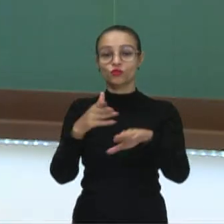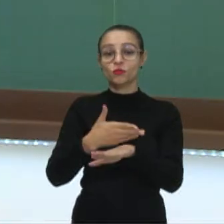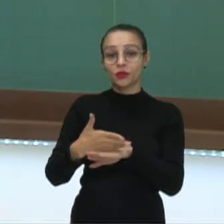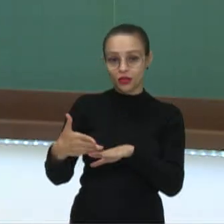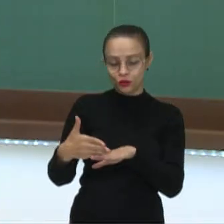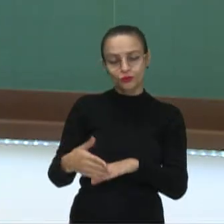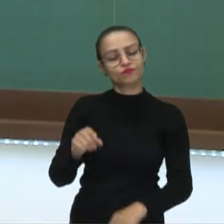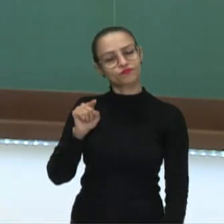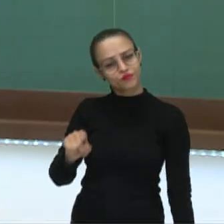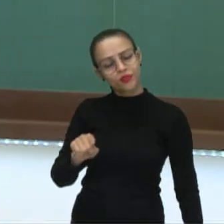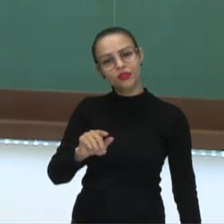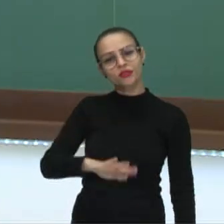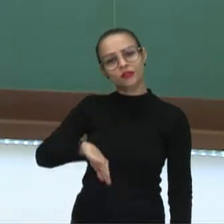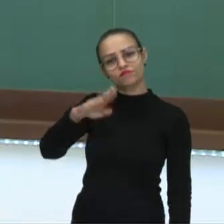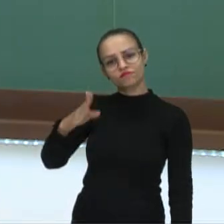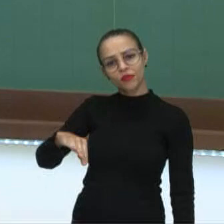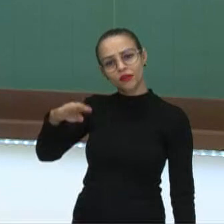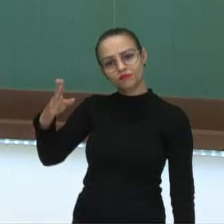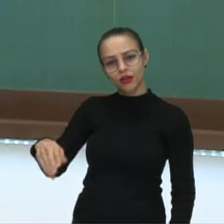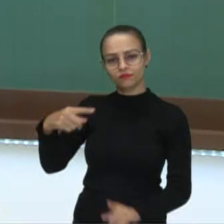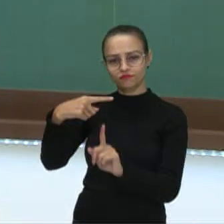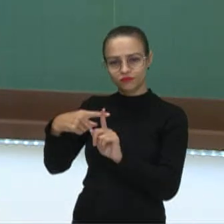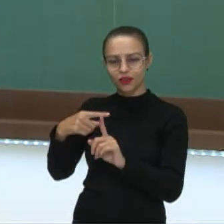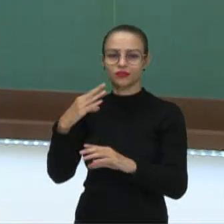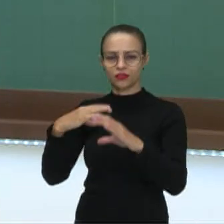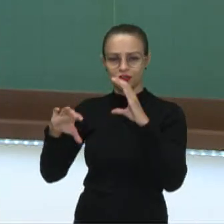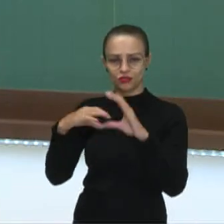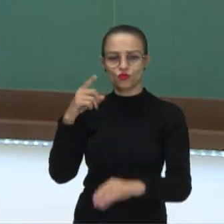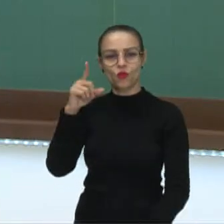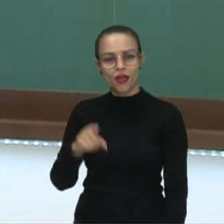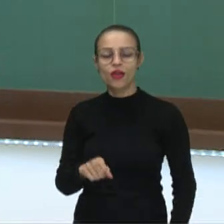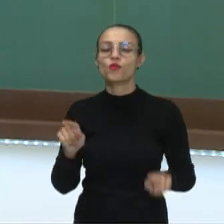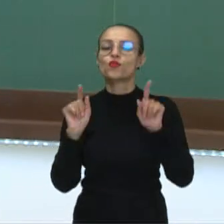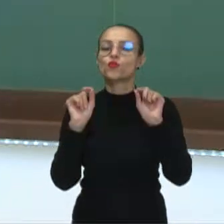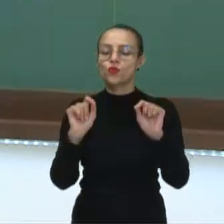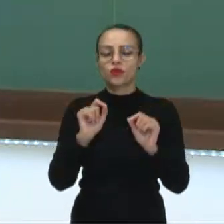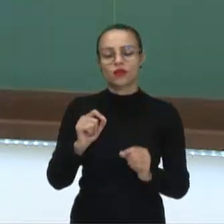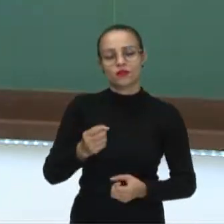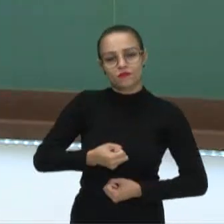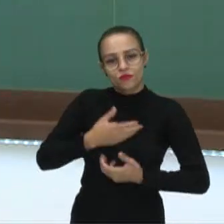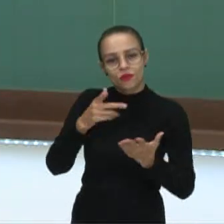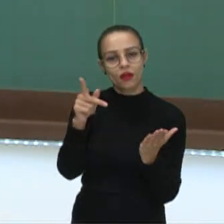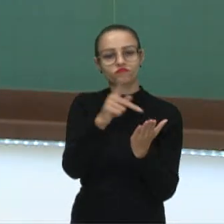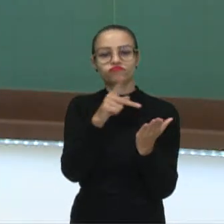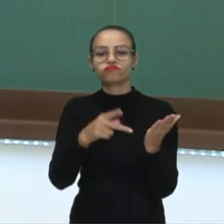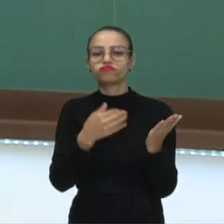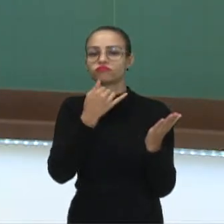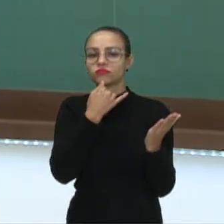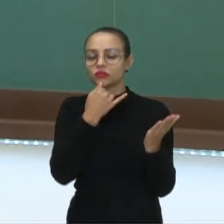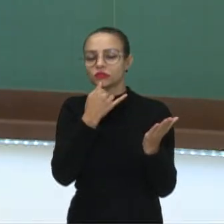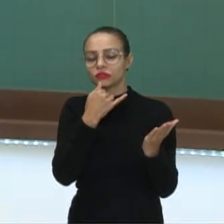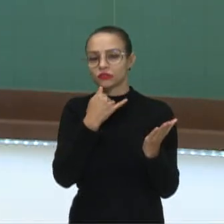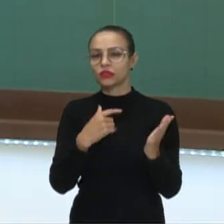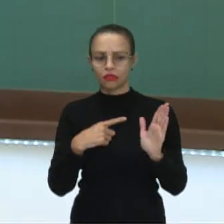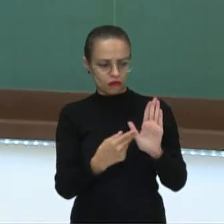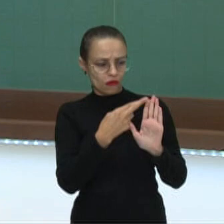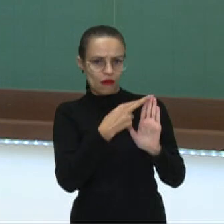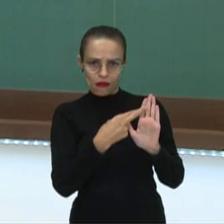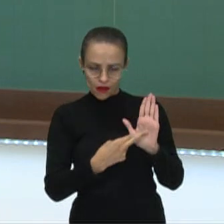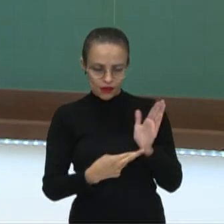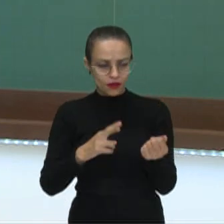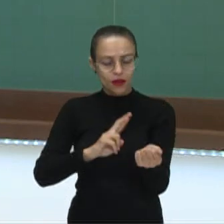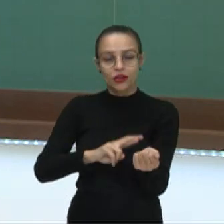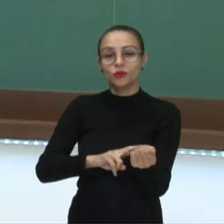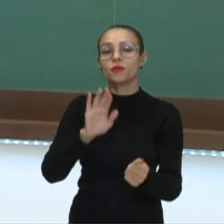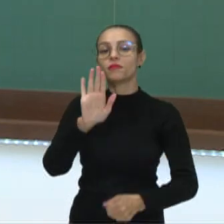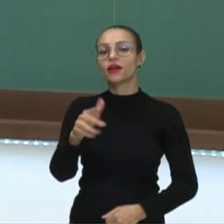é uma elegia em versos brancos. Versos que possuem métrica, mas não utilizam rima.